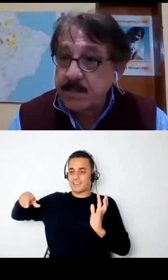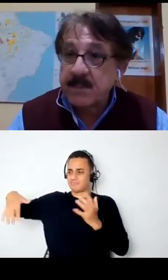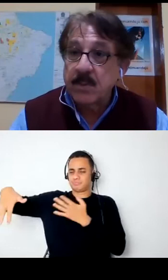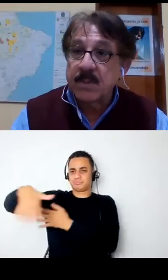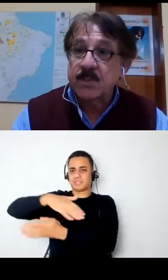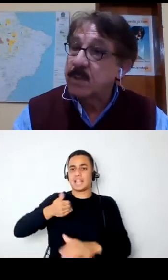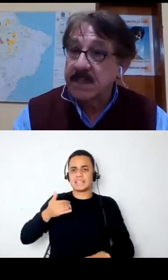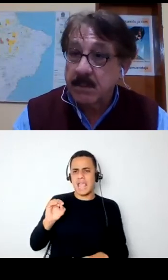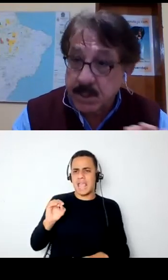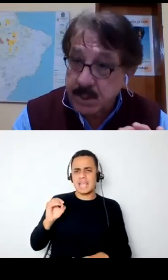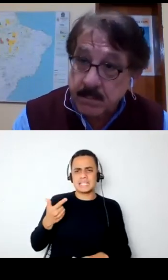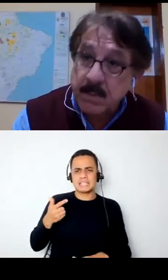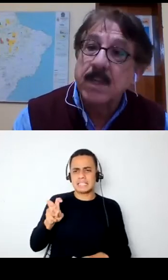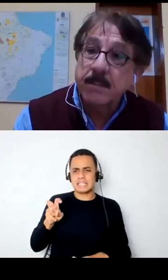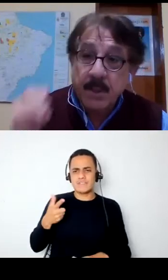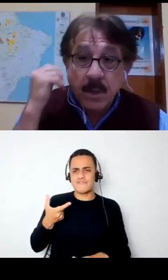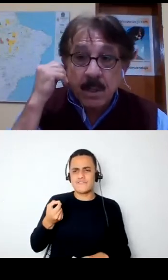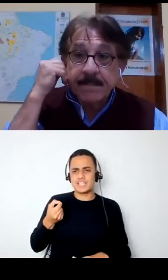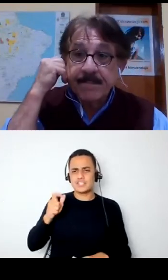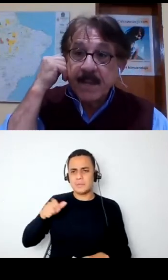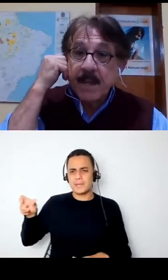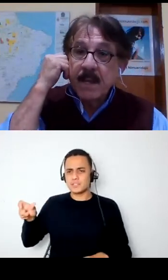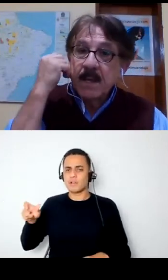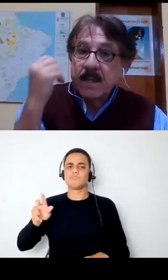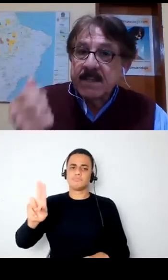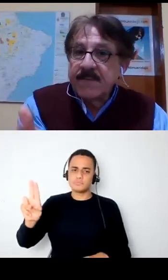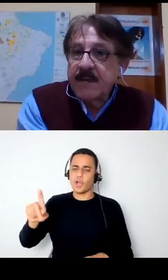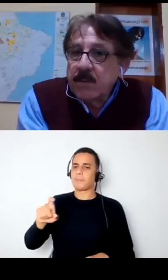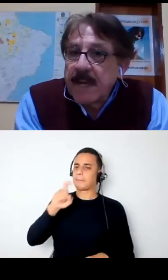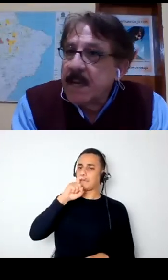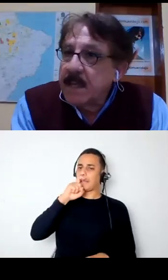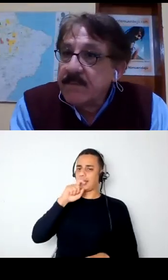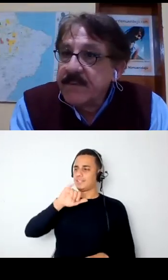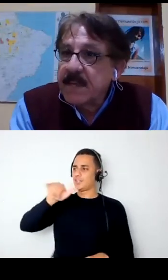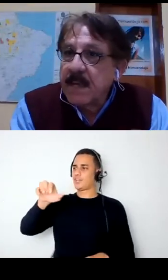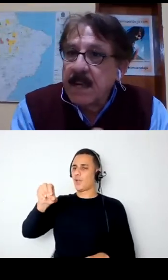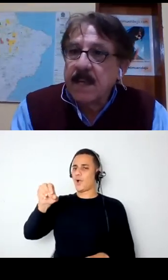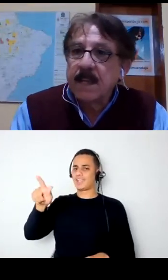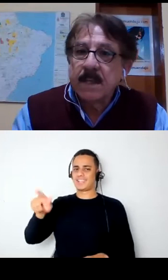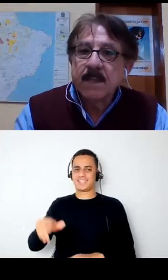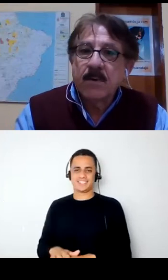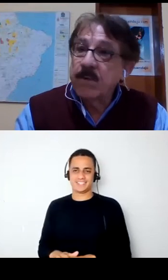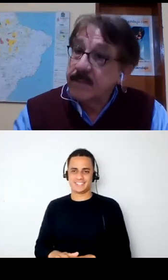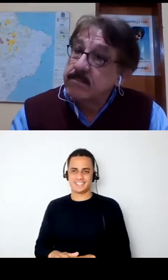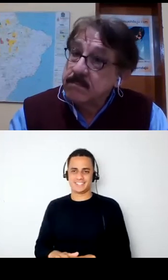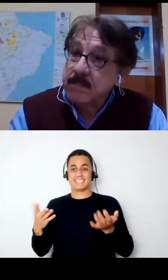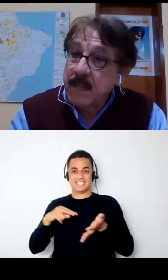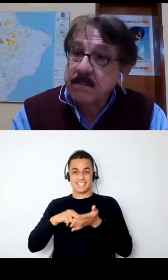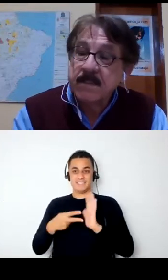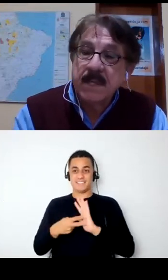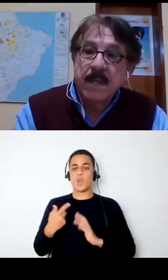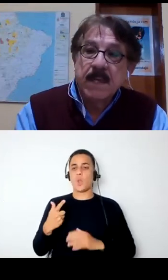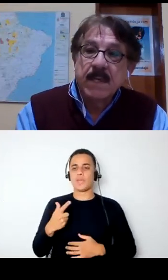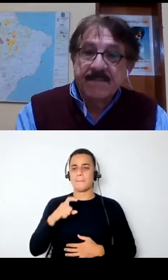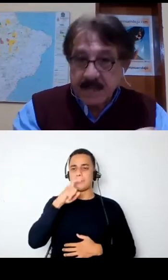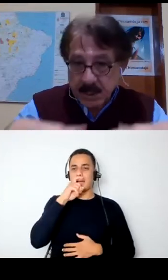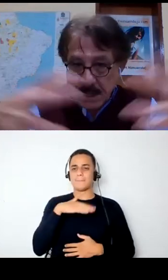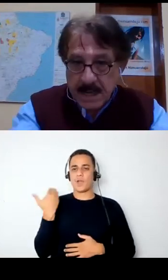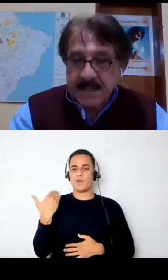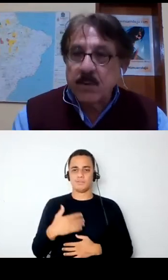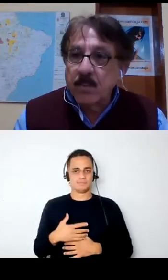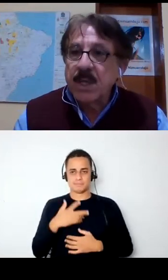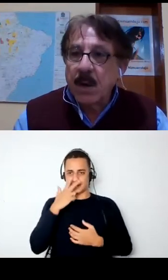que eu conheço, porque esse avô, se ele tiver um irmão homem, todos os filhos homens desse irmão dele,